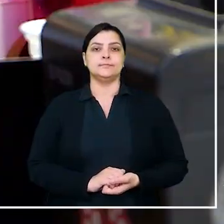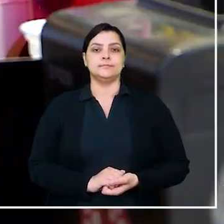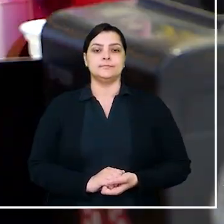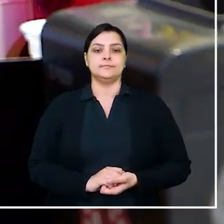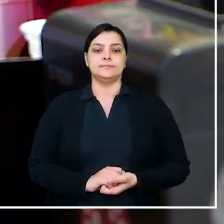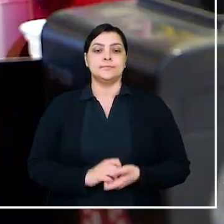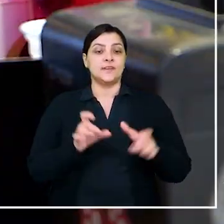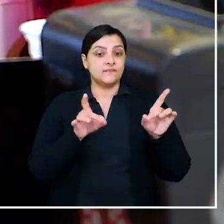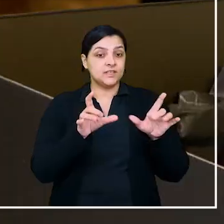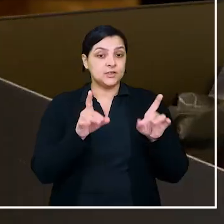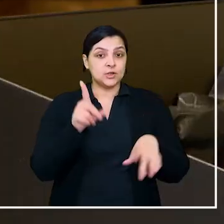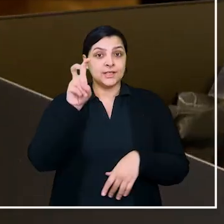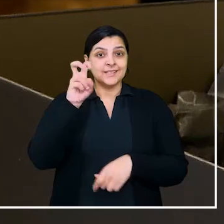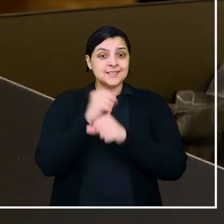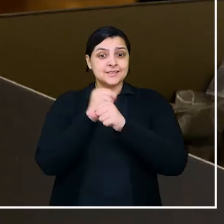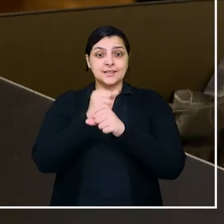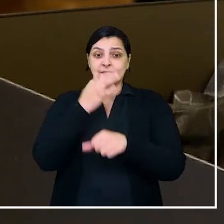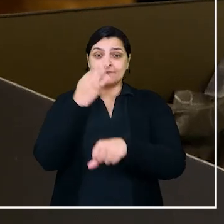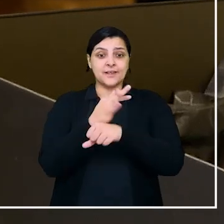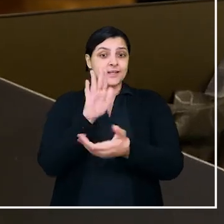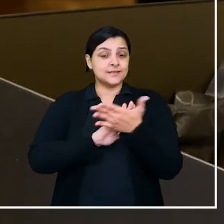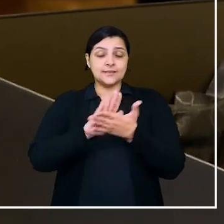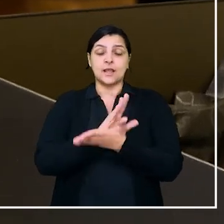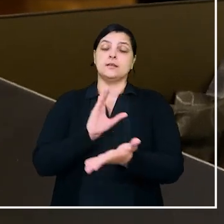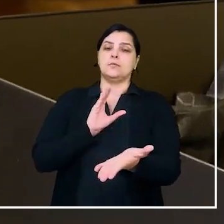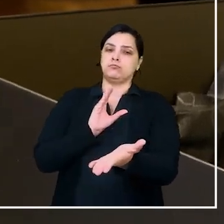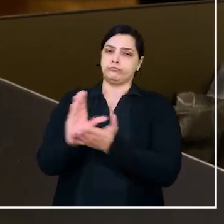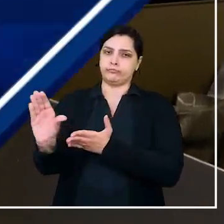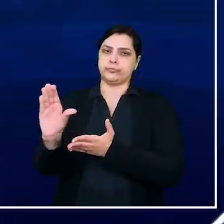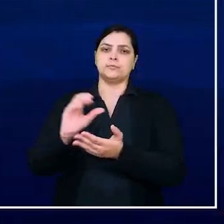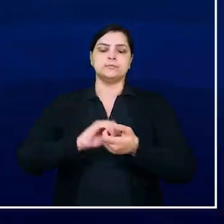Vendedora que ficou 15 anos sem férias vai ser indenizada.